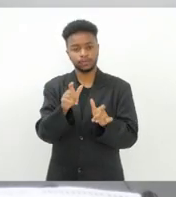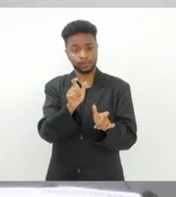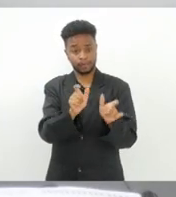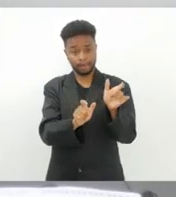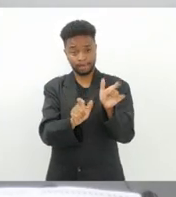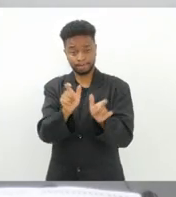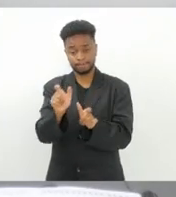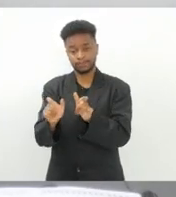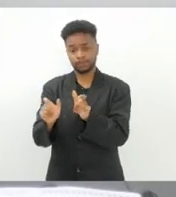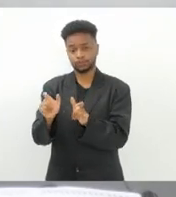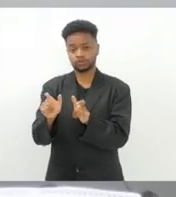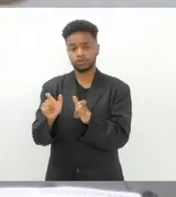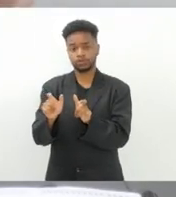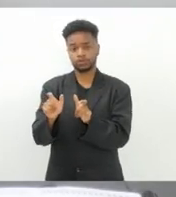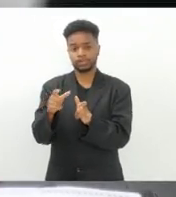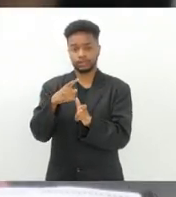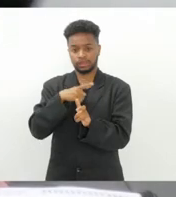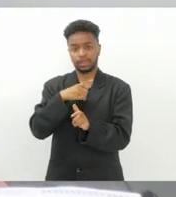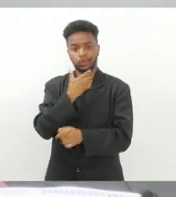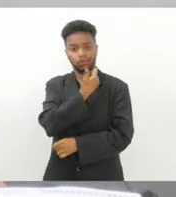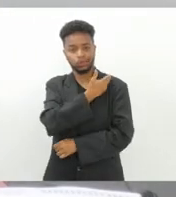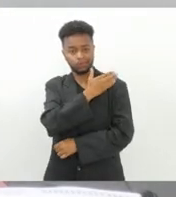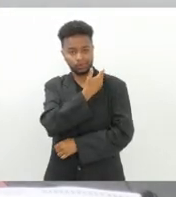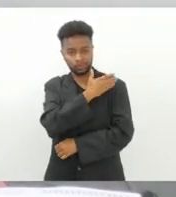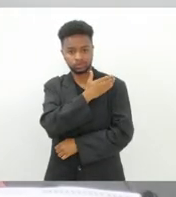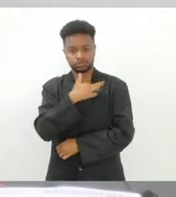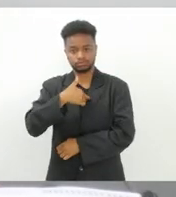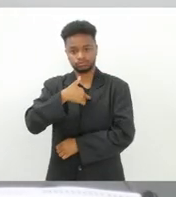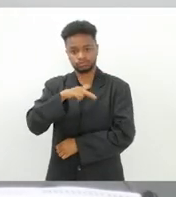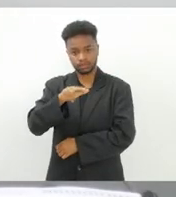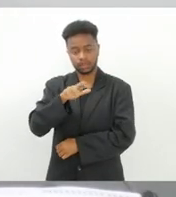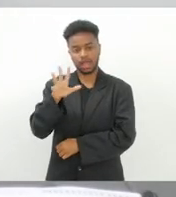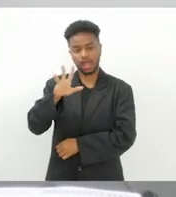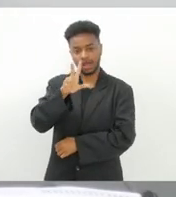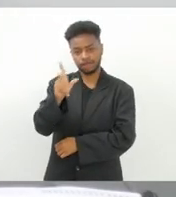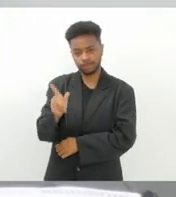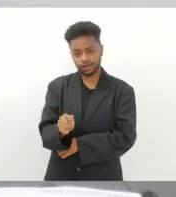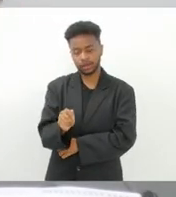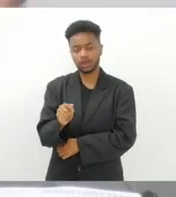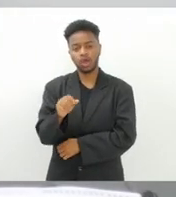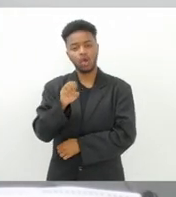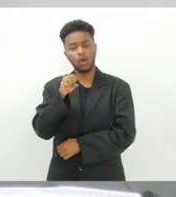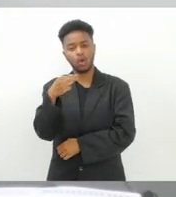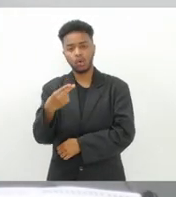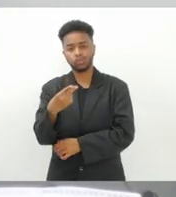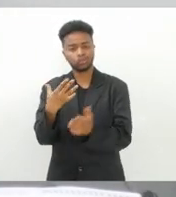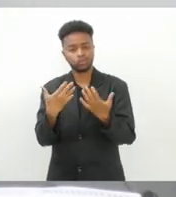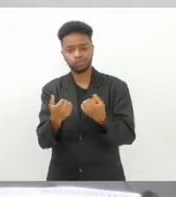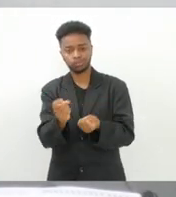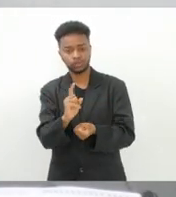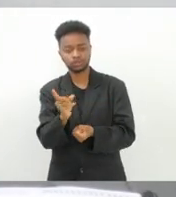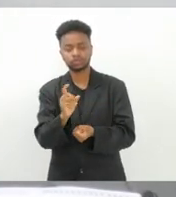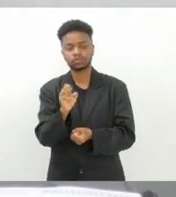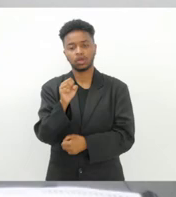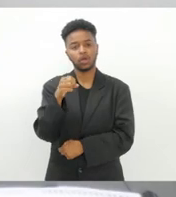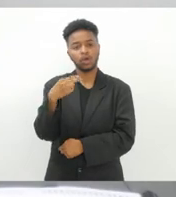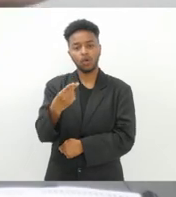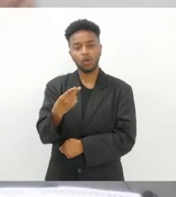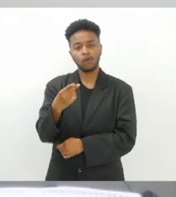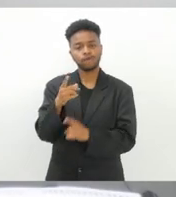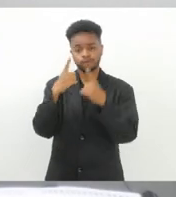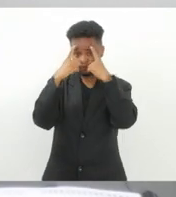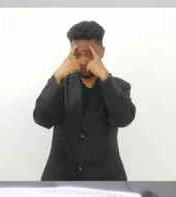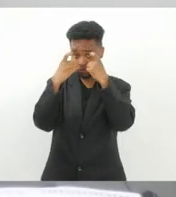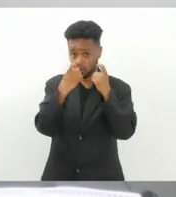já têm um preconceito com as religiões de matriz africana, têm uma intolerância, às vezes até uma